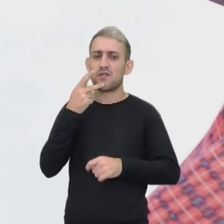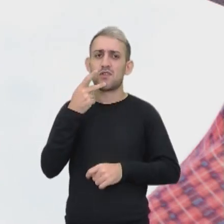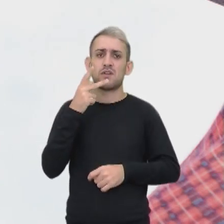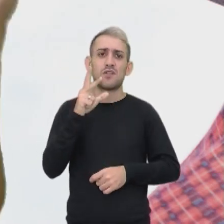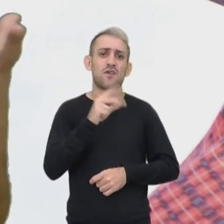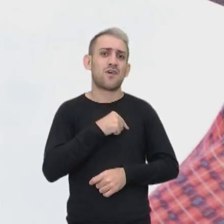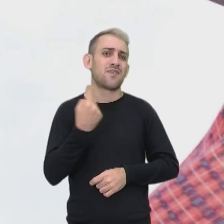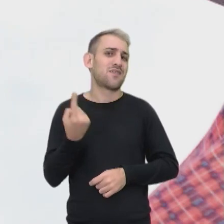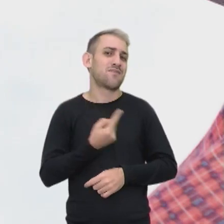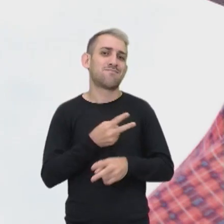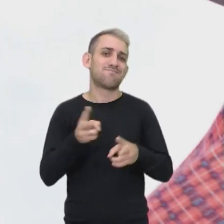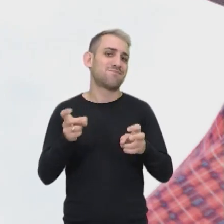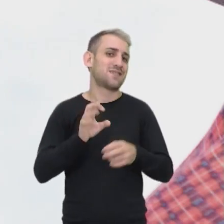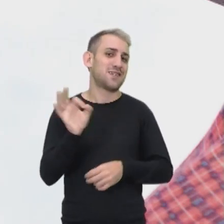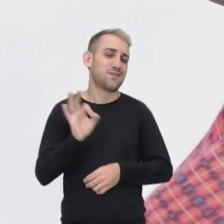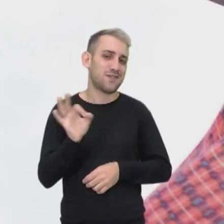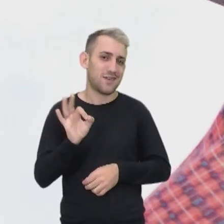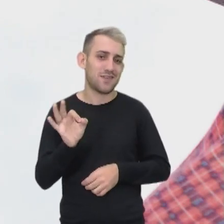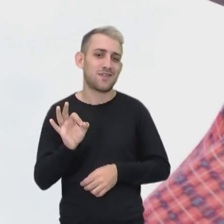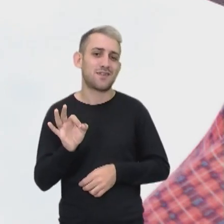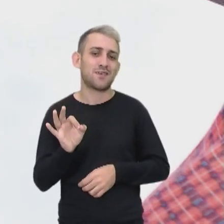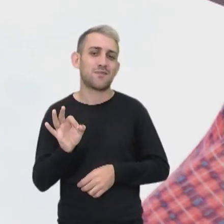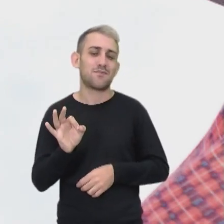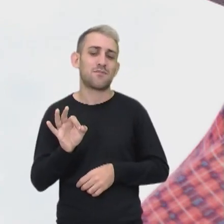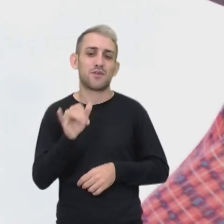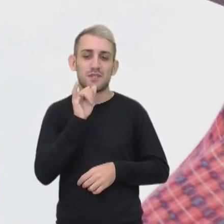não nota o privilégio quando a gente